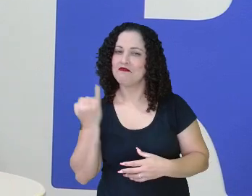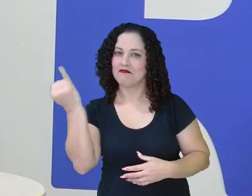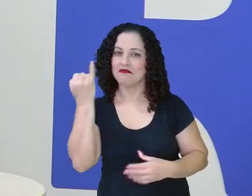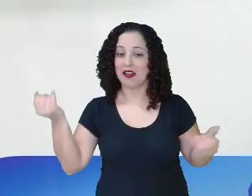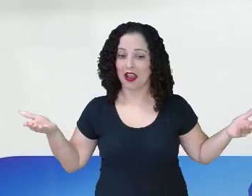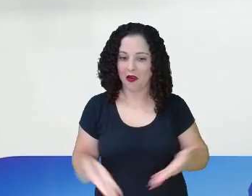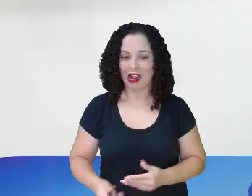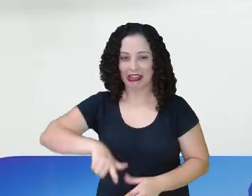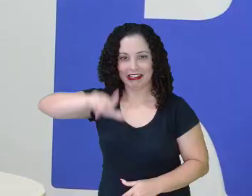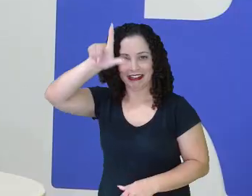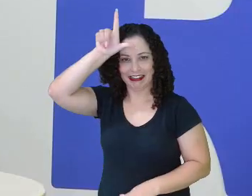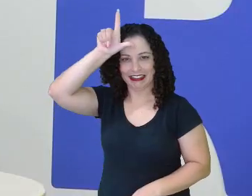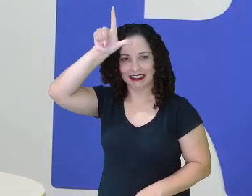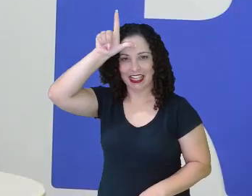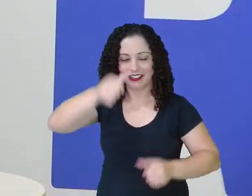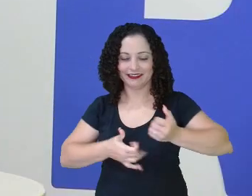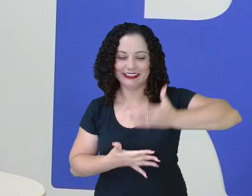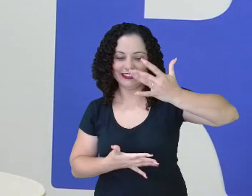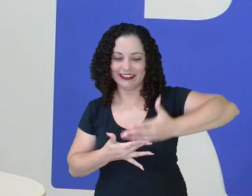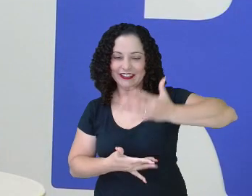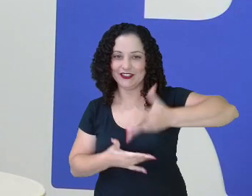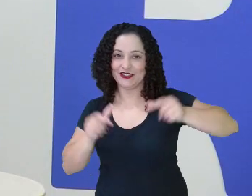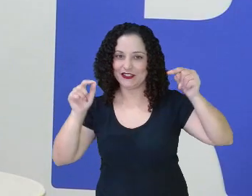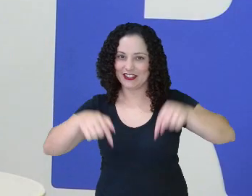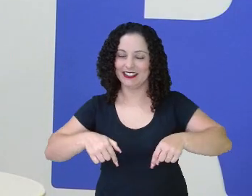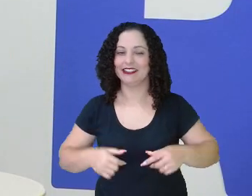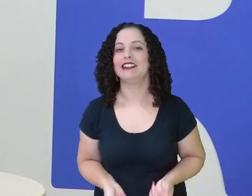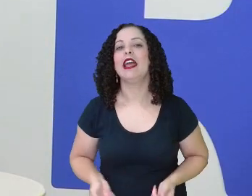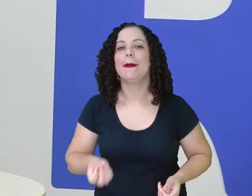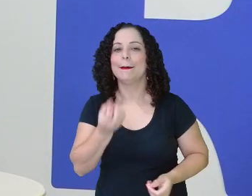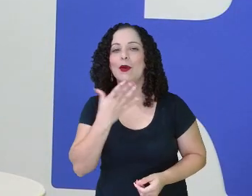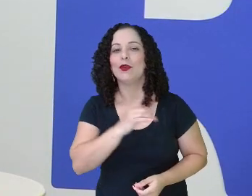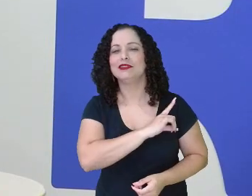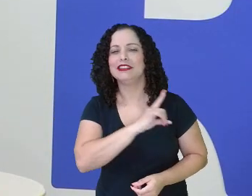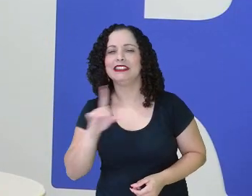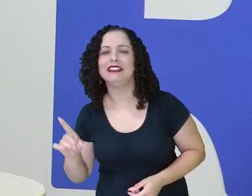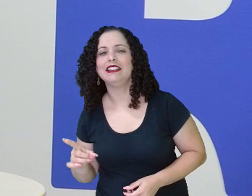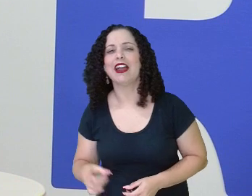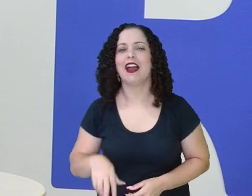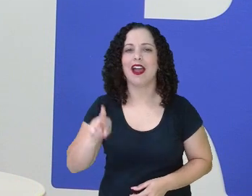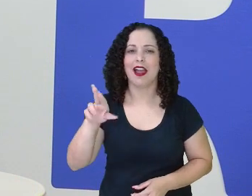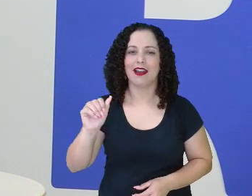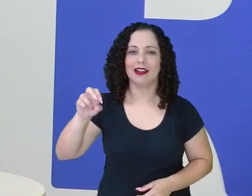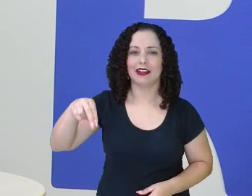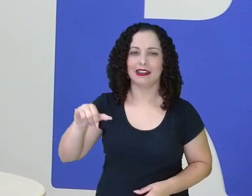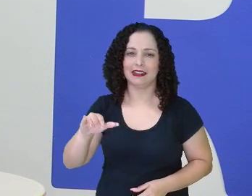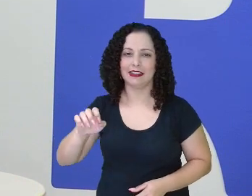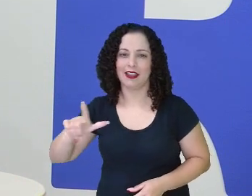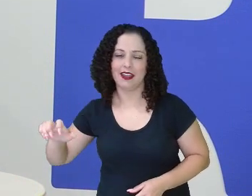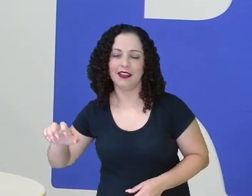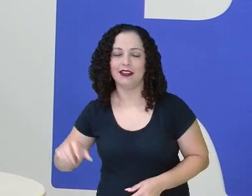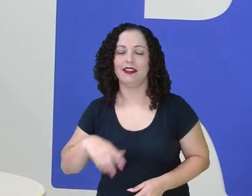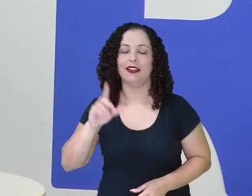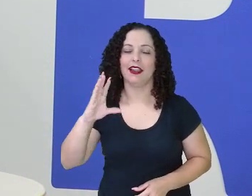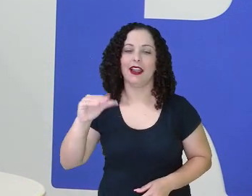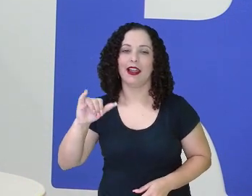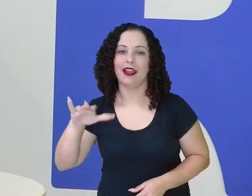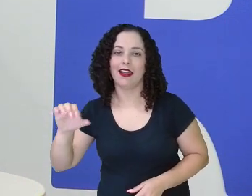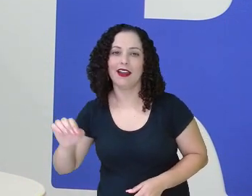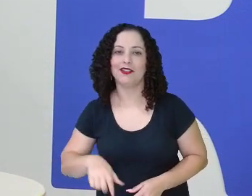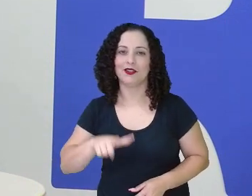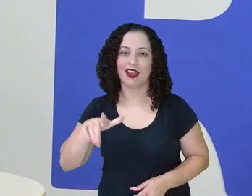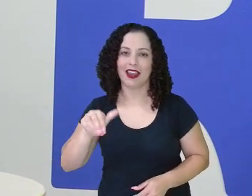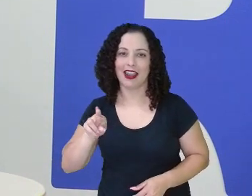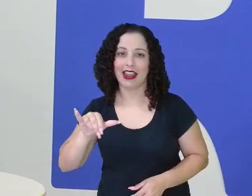comando do chat. Bom dia para você. Estão mandando Raniele, Shirlaine, Caio, Larissa. Estão dizendo